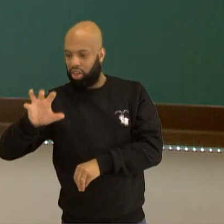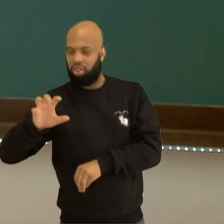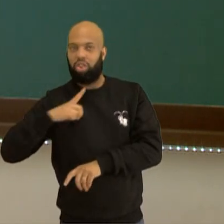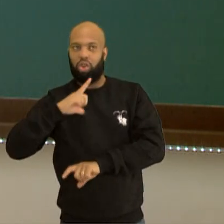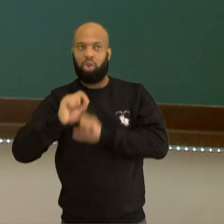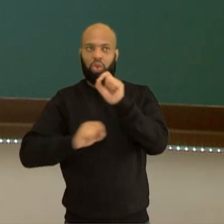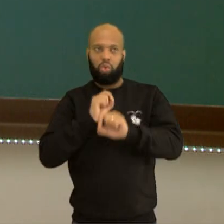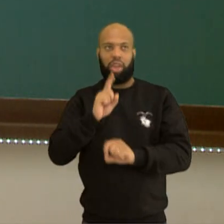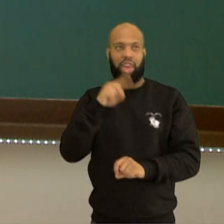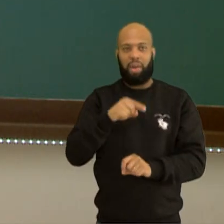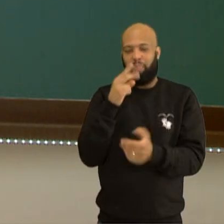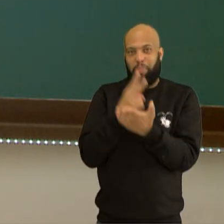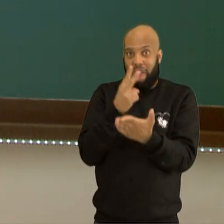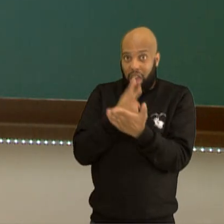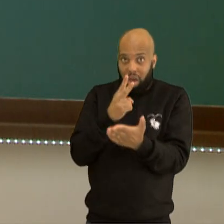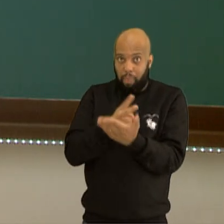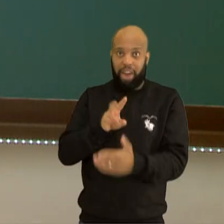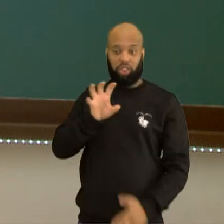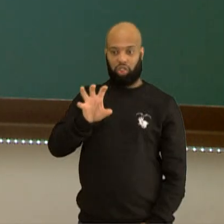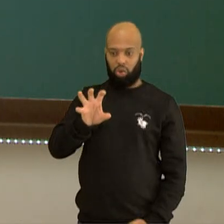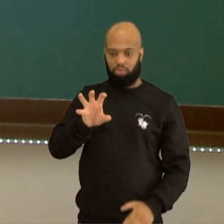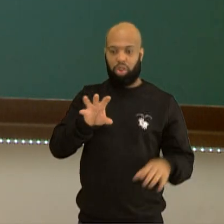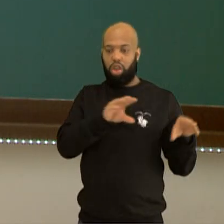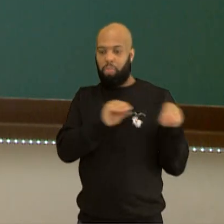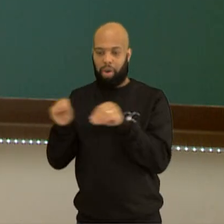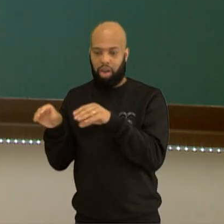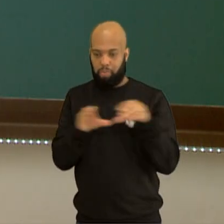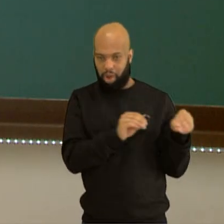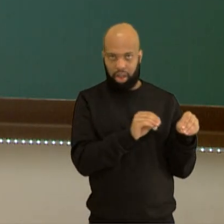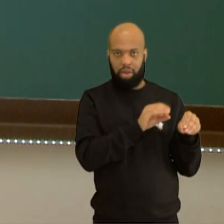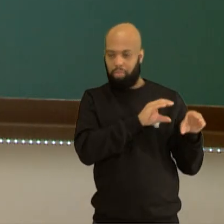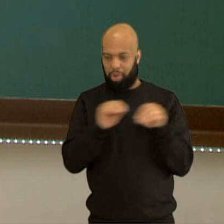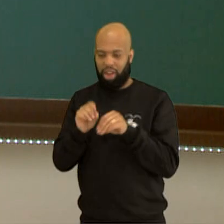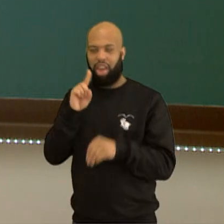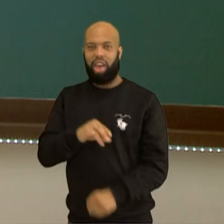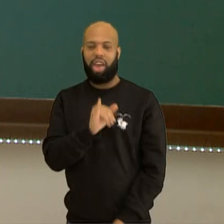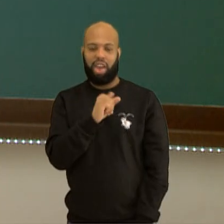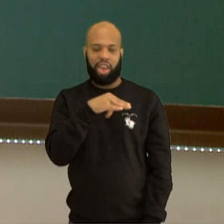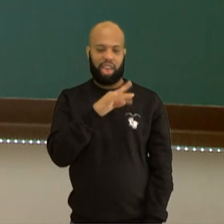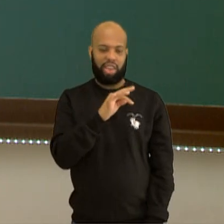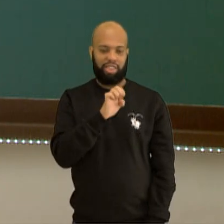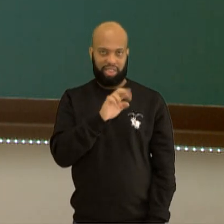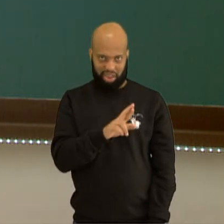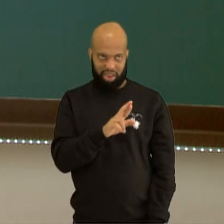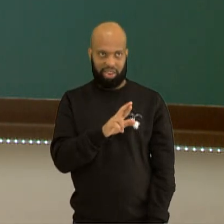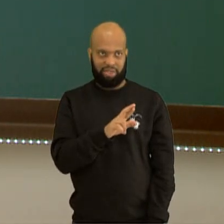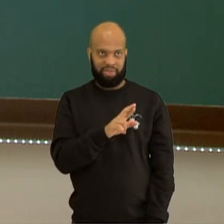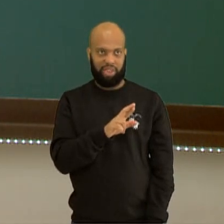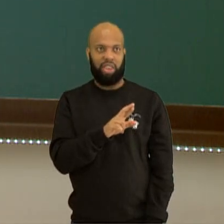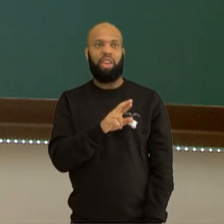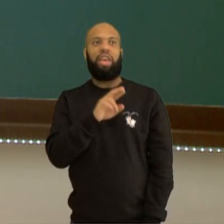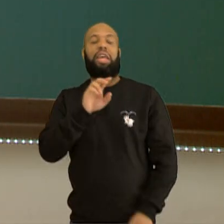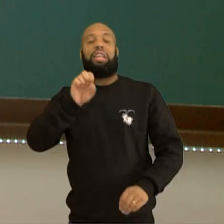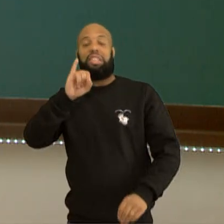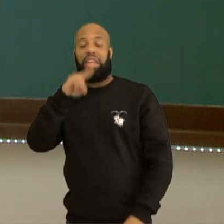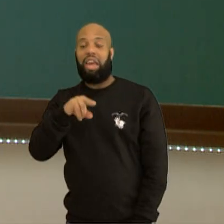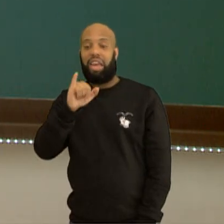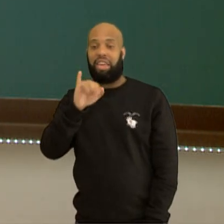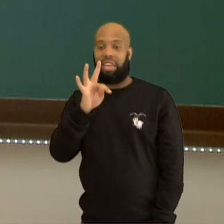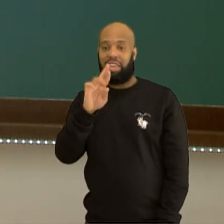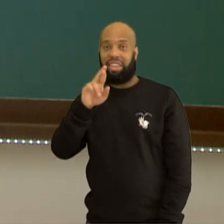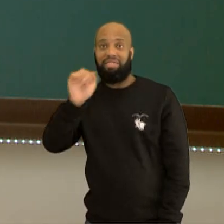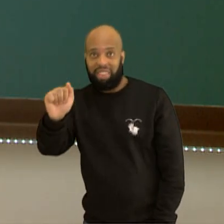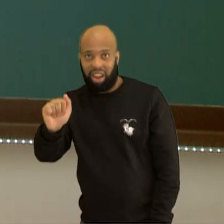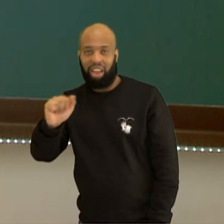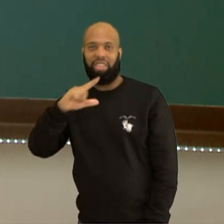interregional, seja dentro de uma mesma região, que é intrarregional. Nós já vamos falar um pouquinho dessas diferenças,